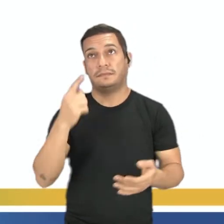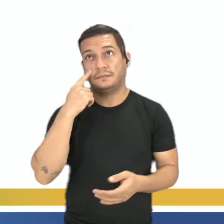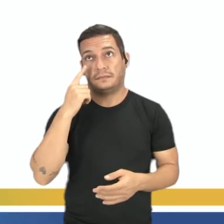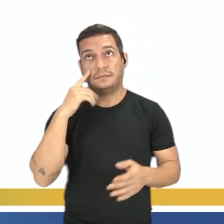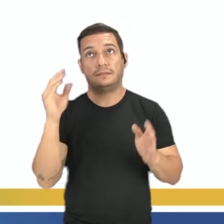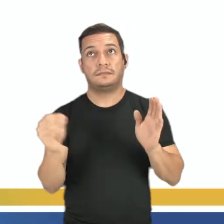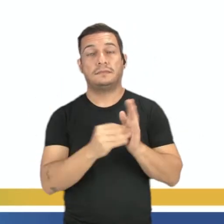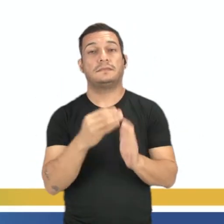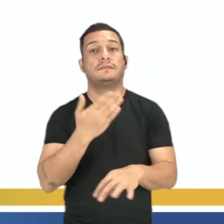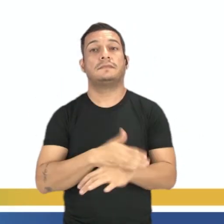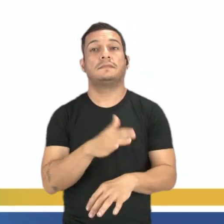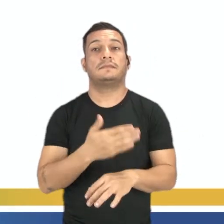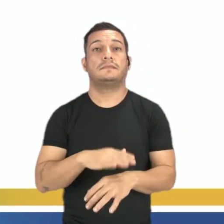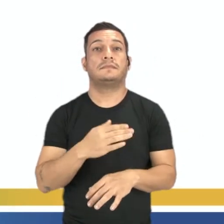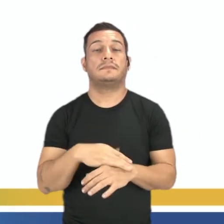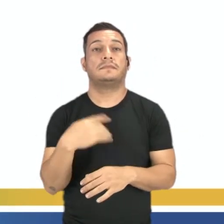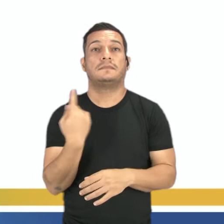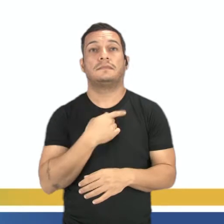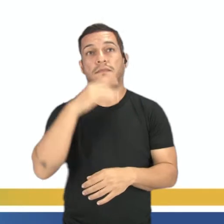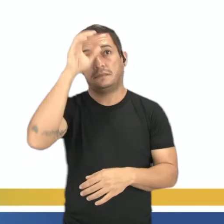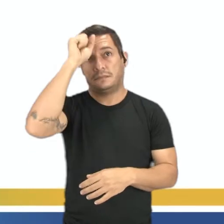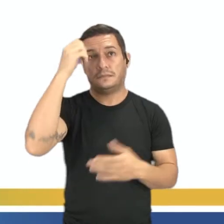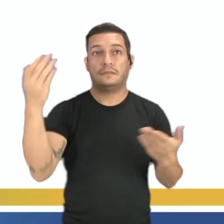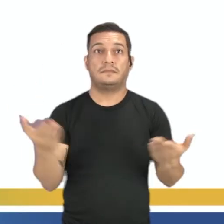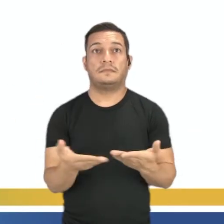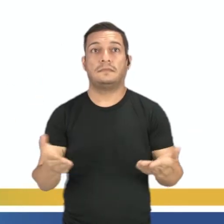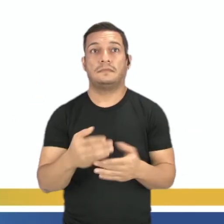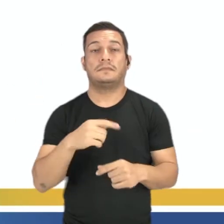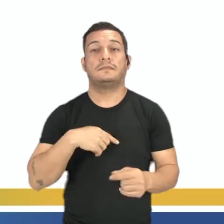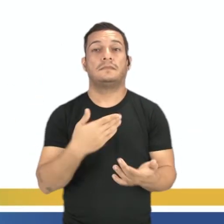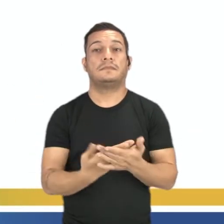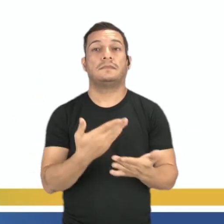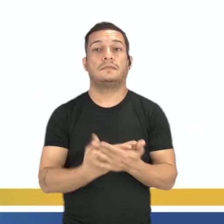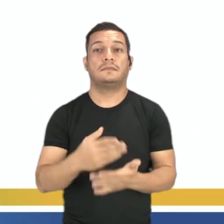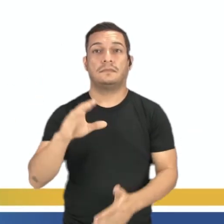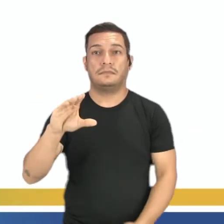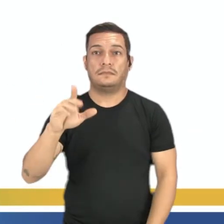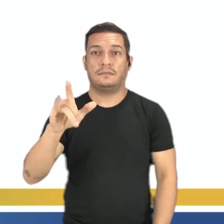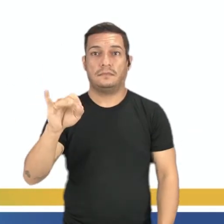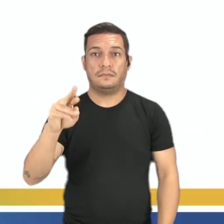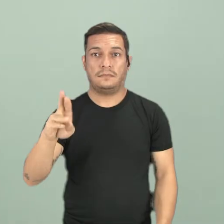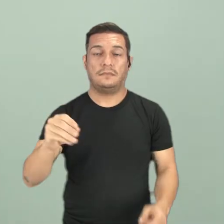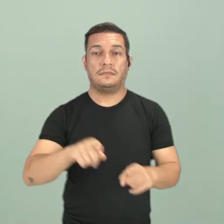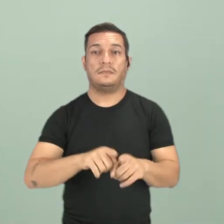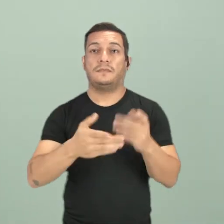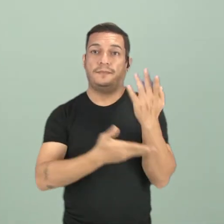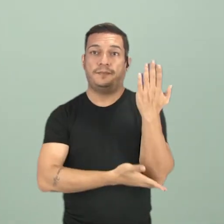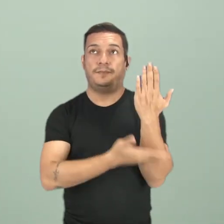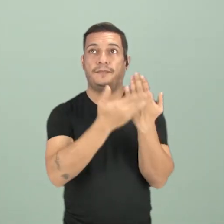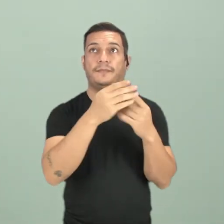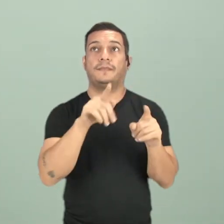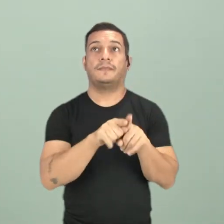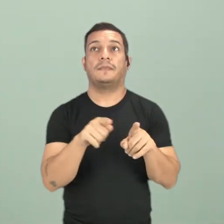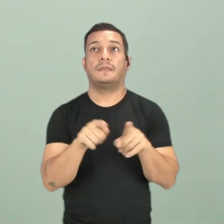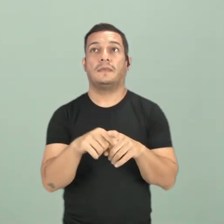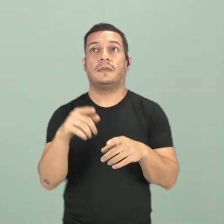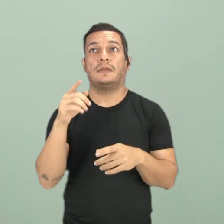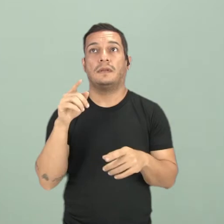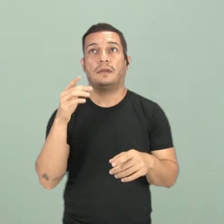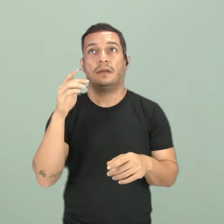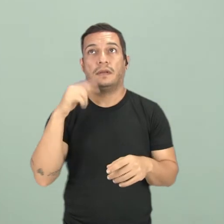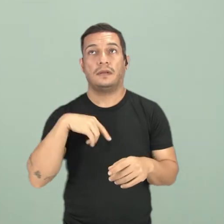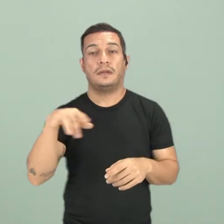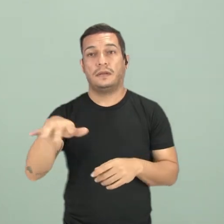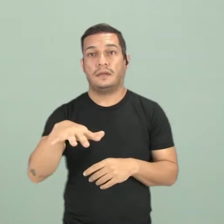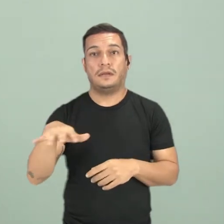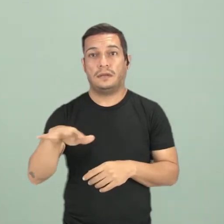poder colocar em prática tudo isso que a gente está aprendendo hoje, sobre o estudo do cilindro, sobre o volume dele do cilindro e também sobre a